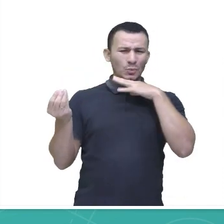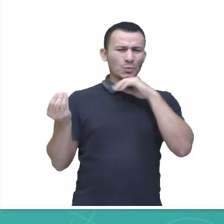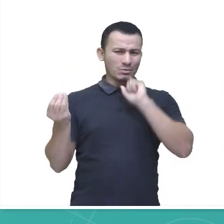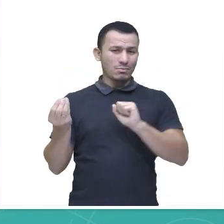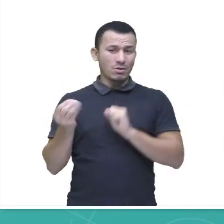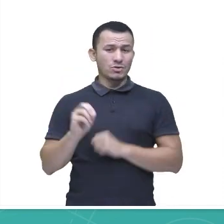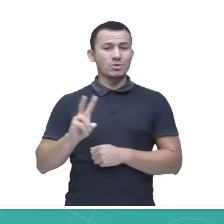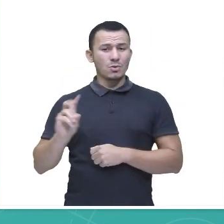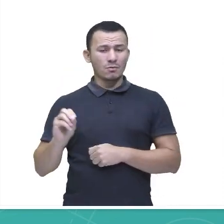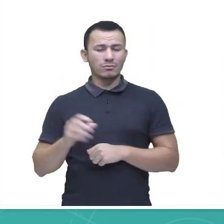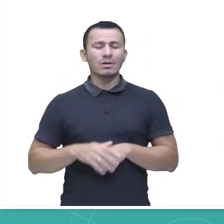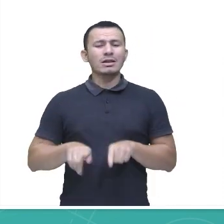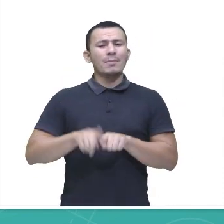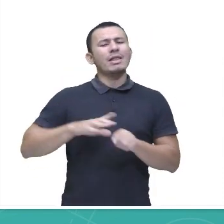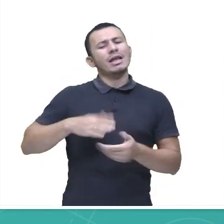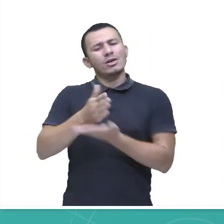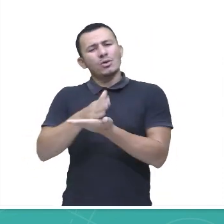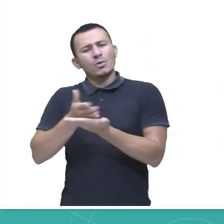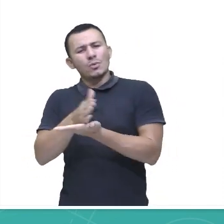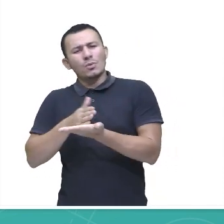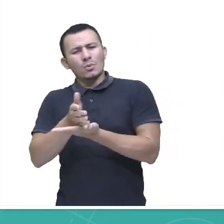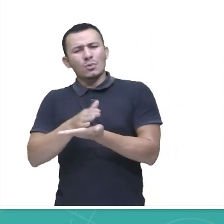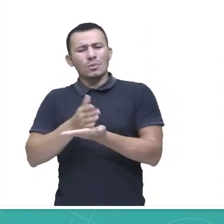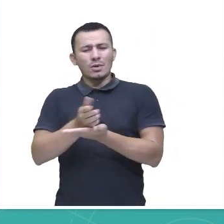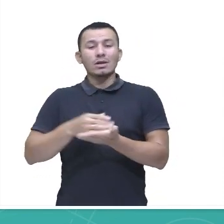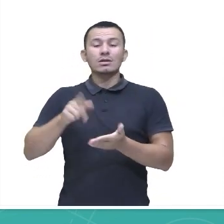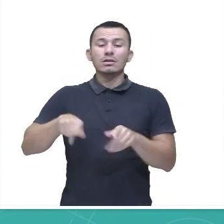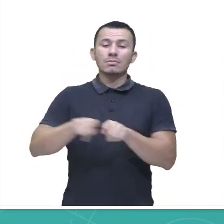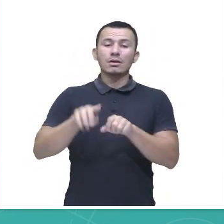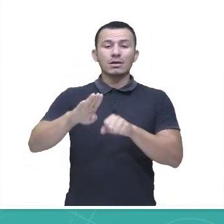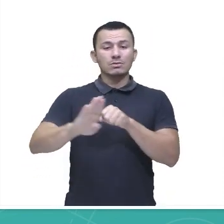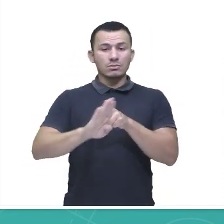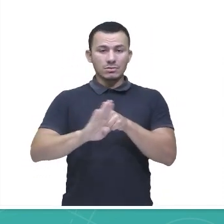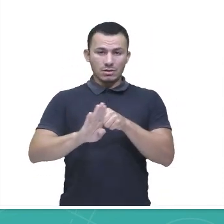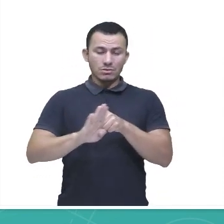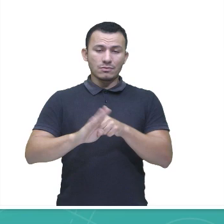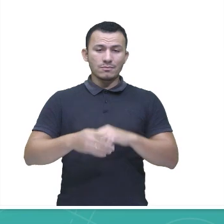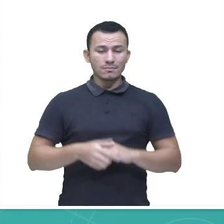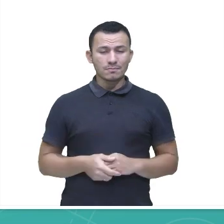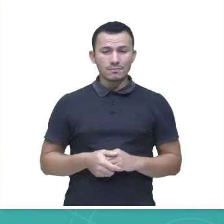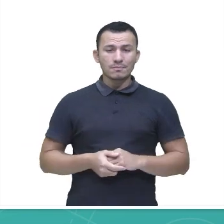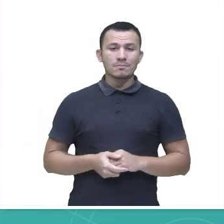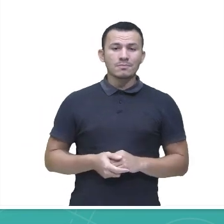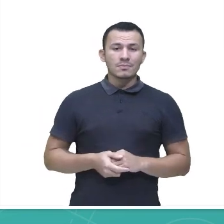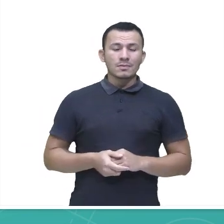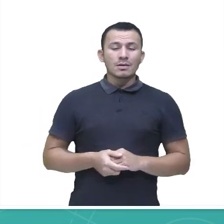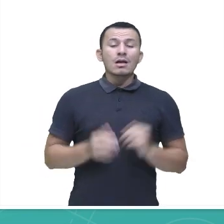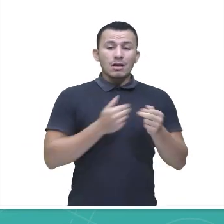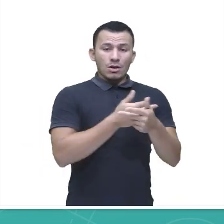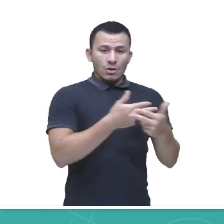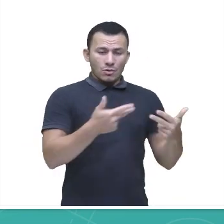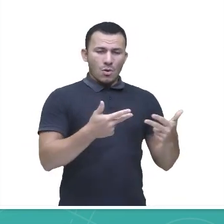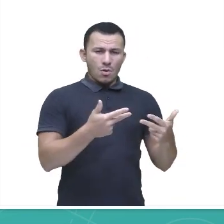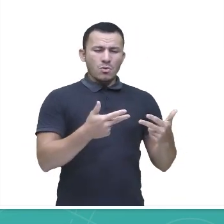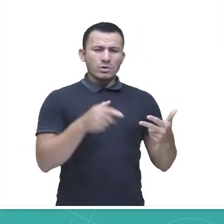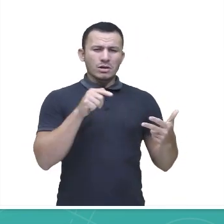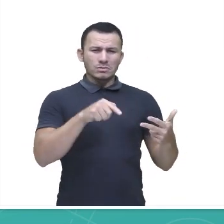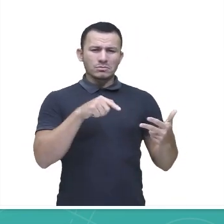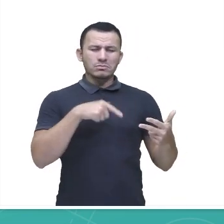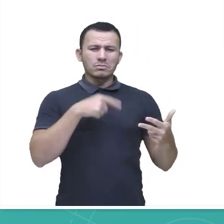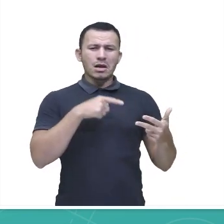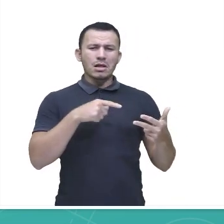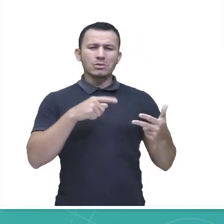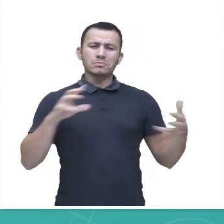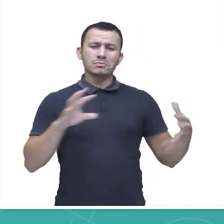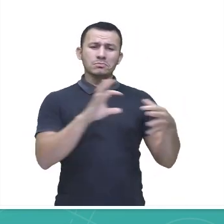como inquietante, que se refere ao substantivo, né? Então, o ovo é substantivo. As coisas vivem metidas com as